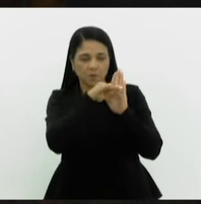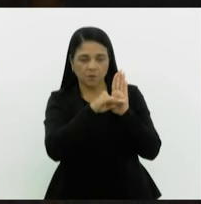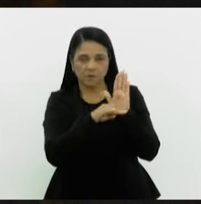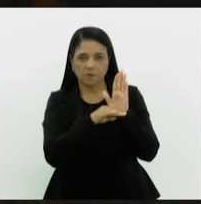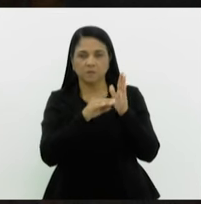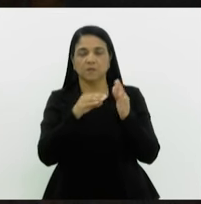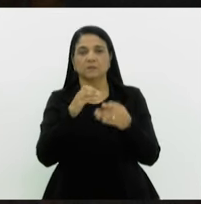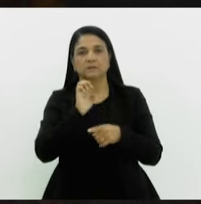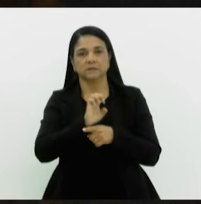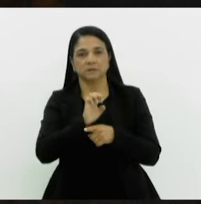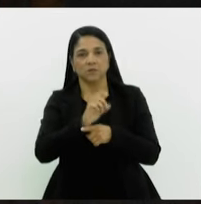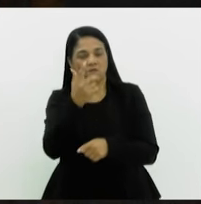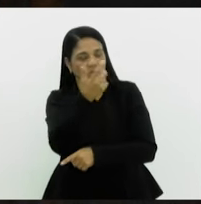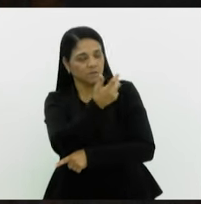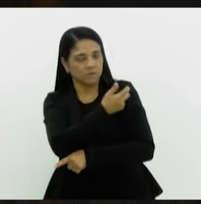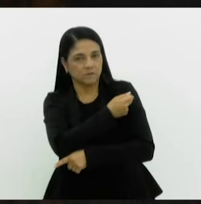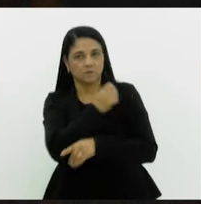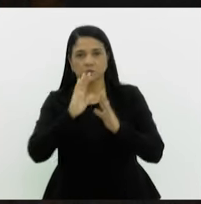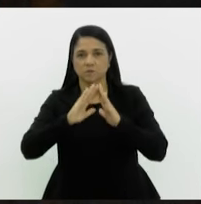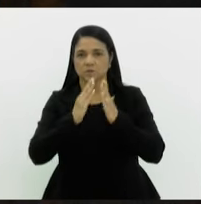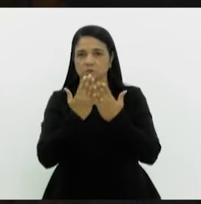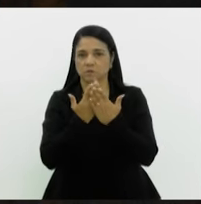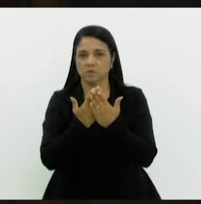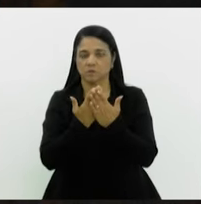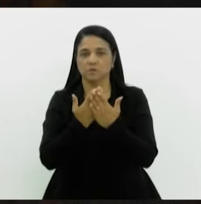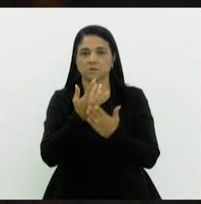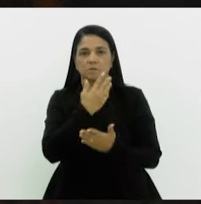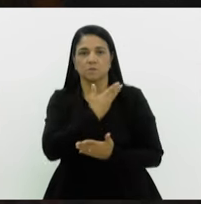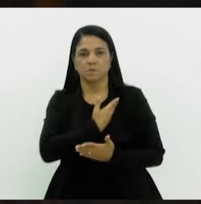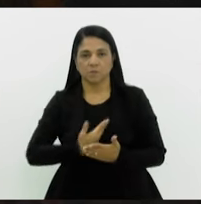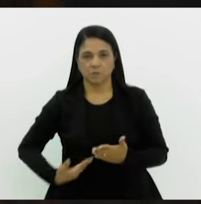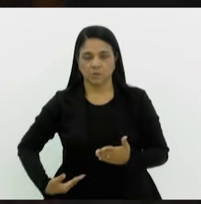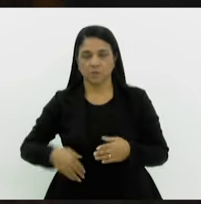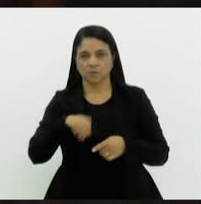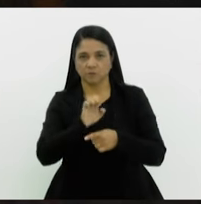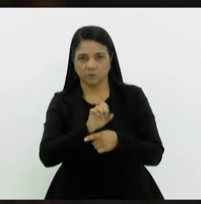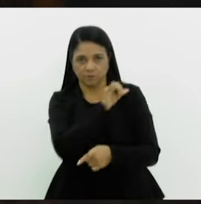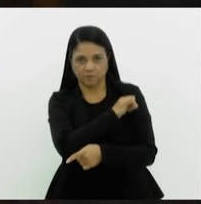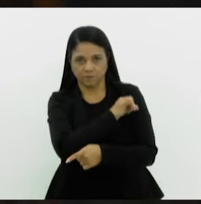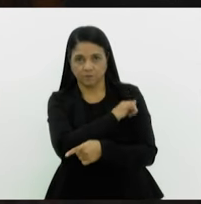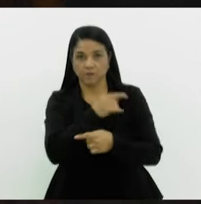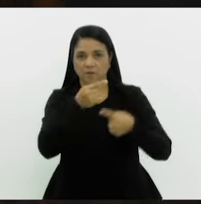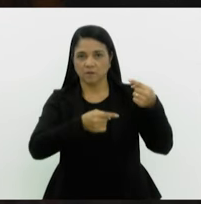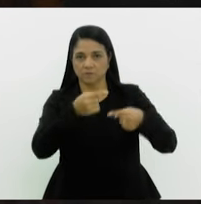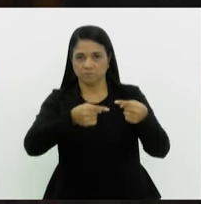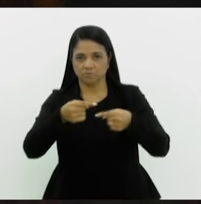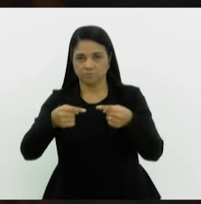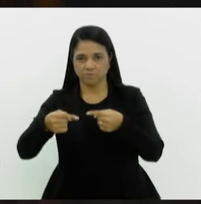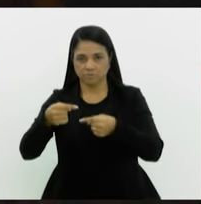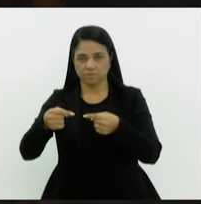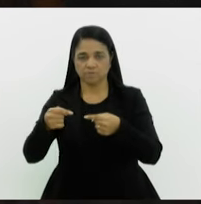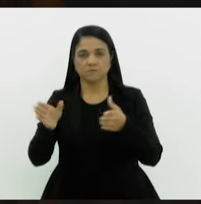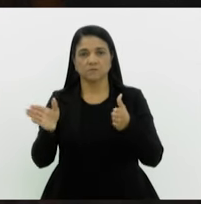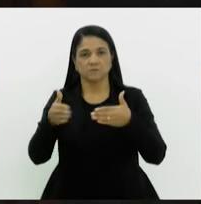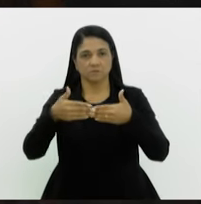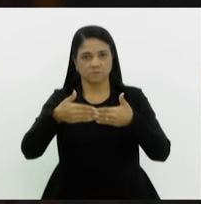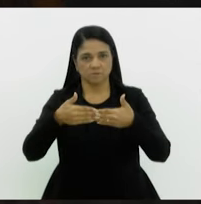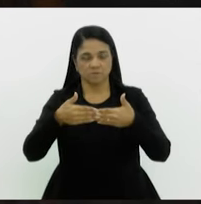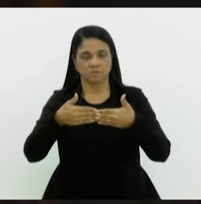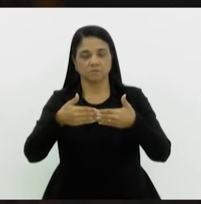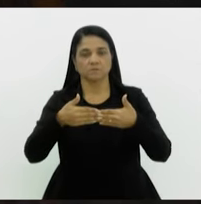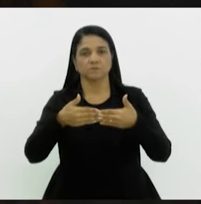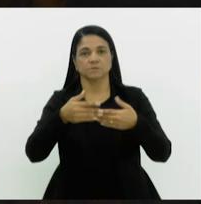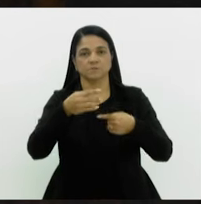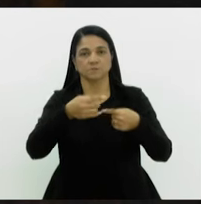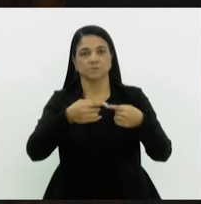estadual de vacinação nas escolas públicas no âmbito do Estado do Rio de Janeiro. Em discussão, não havendo quem queira discutir, encerrada a